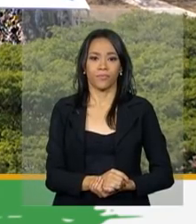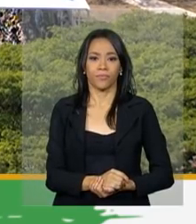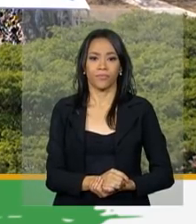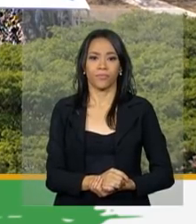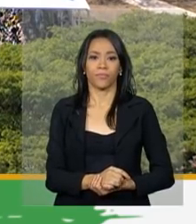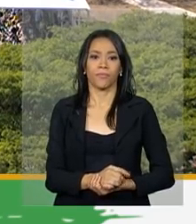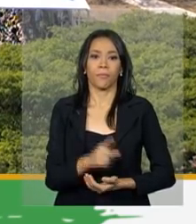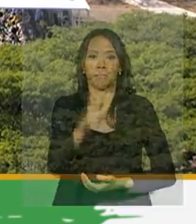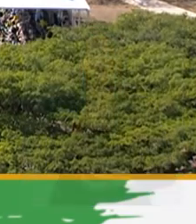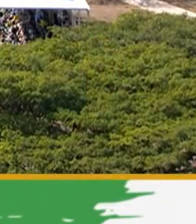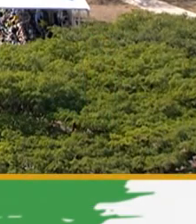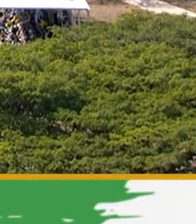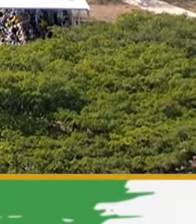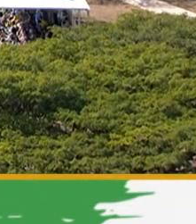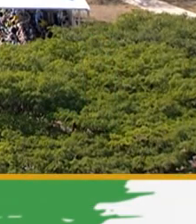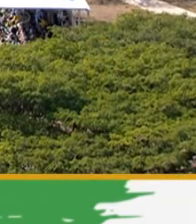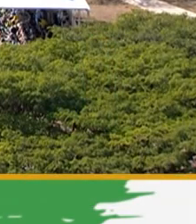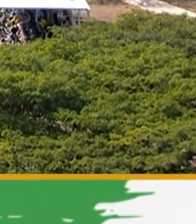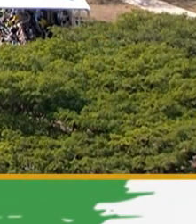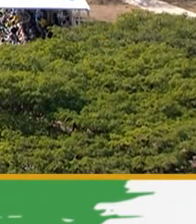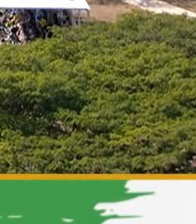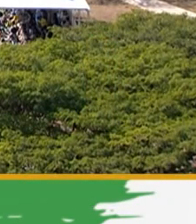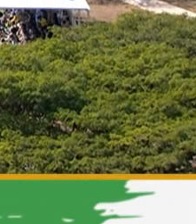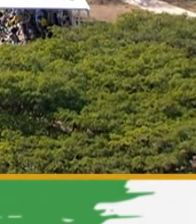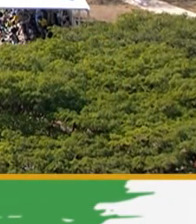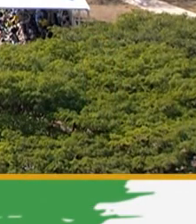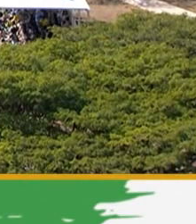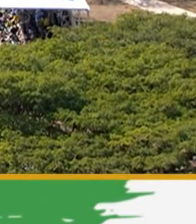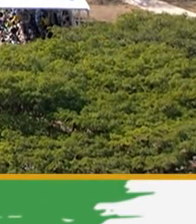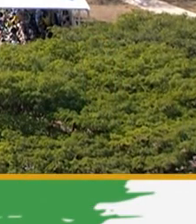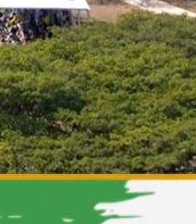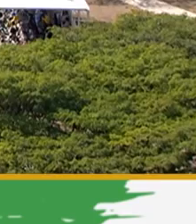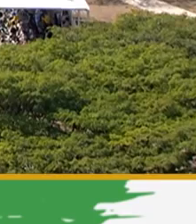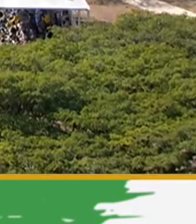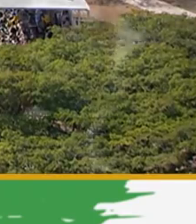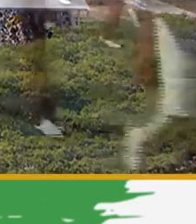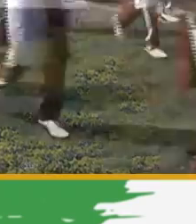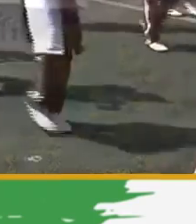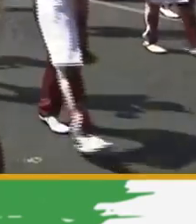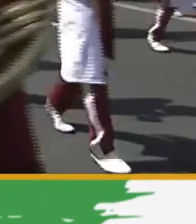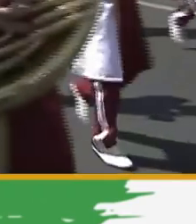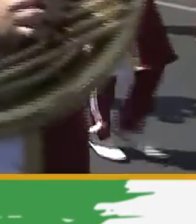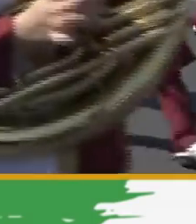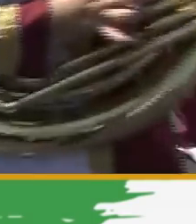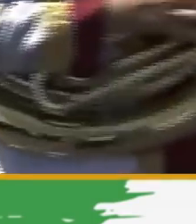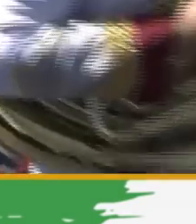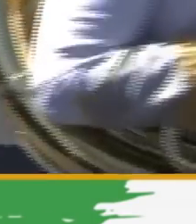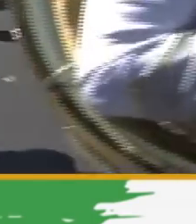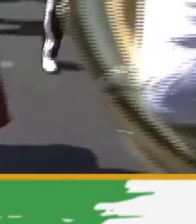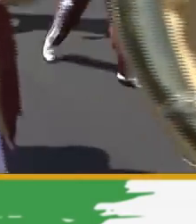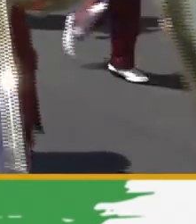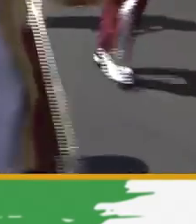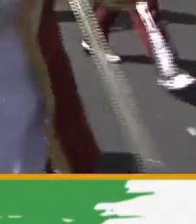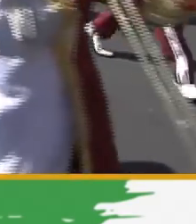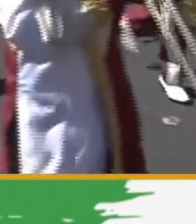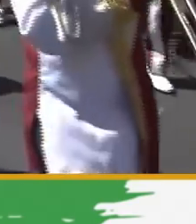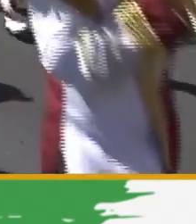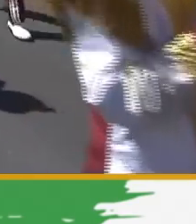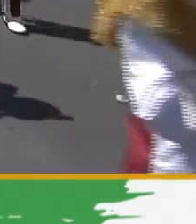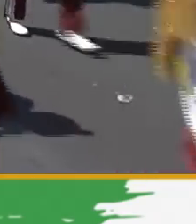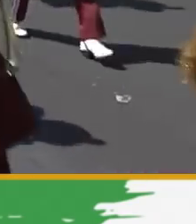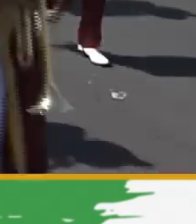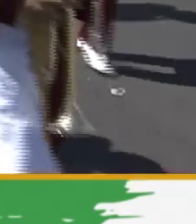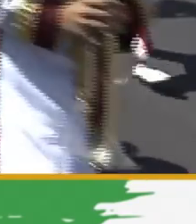Eu estou aqui no desfile de 7 de setembro para assistir a apresentação da minha filha Dirla, que é aluna do Colégio Elefante